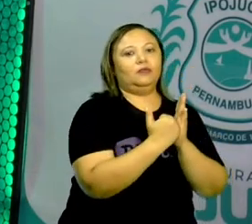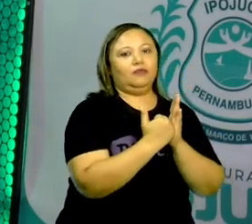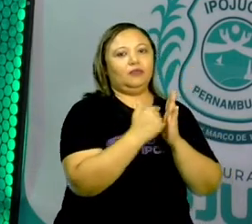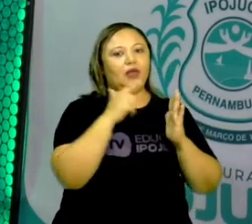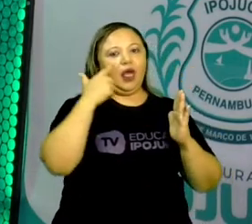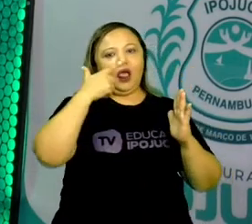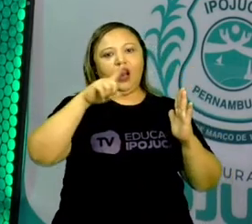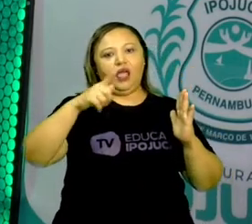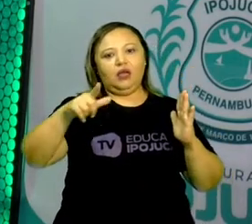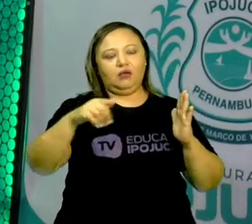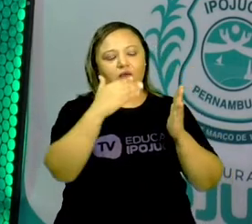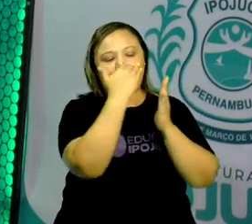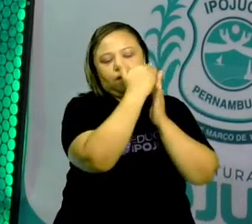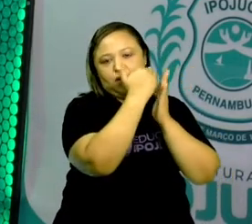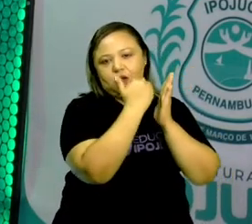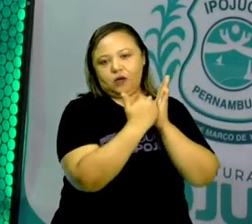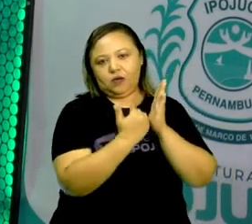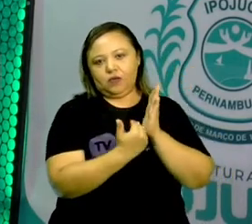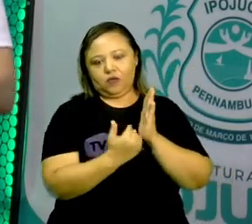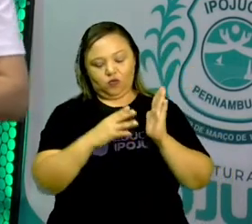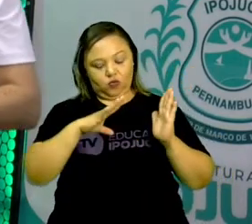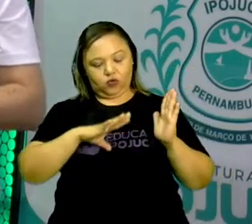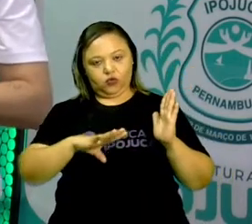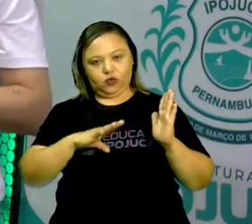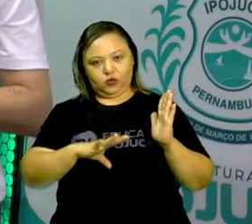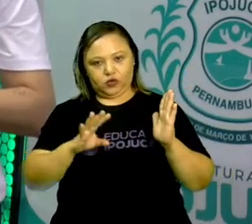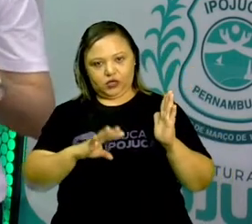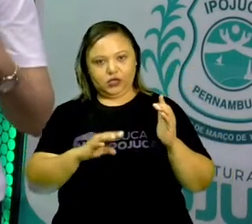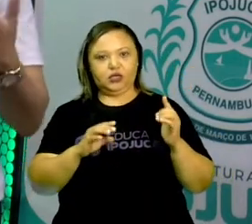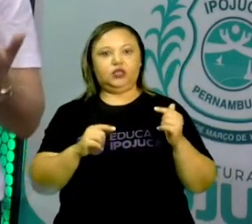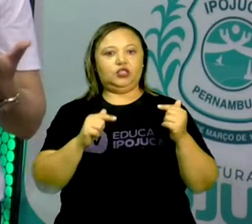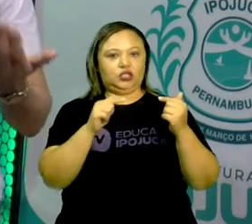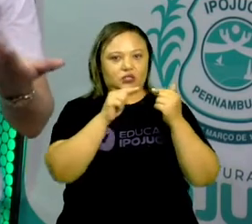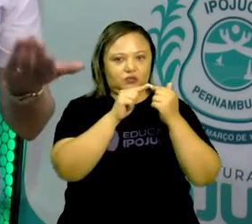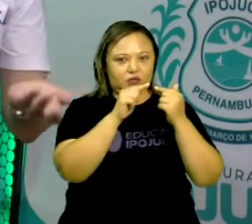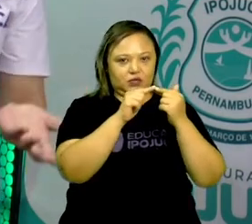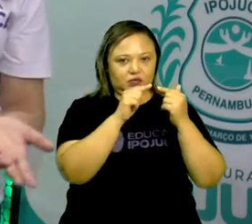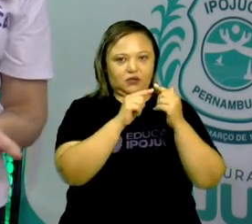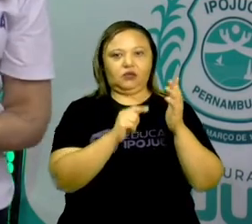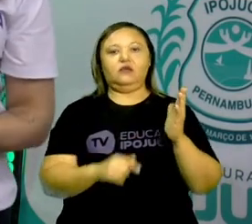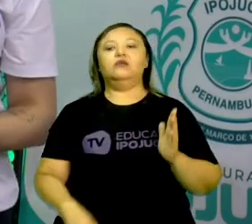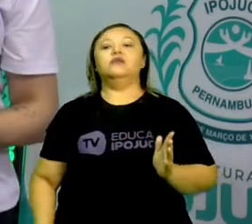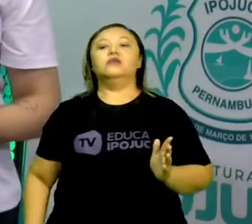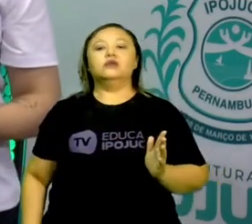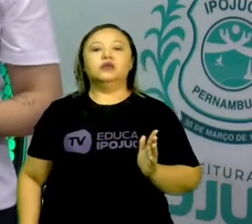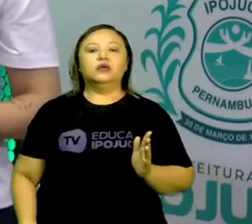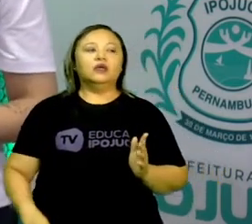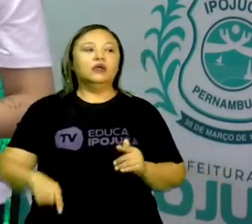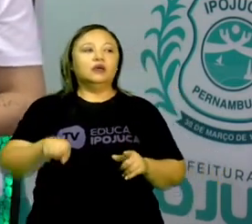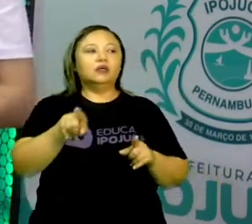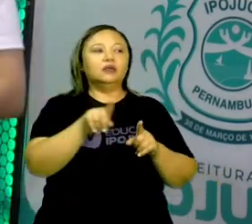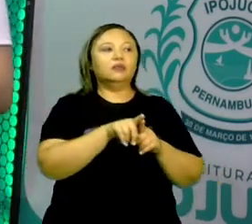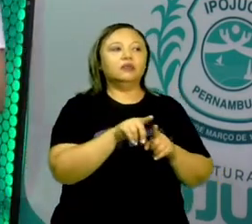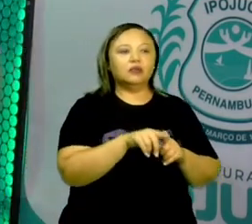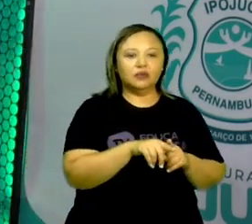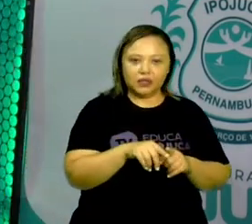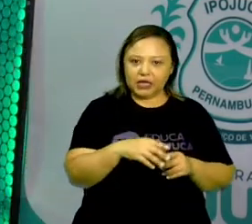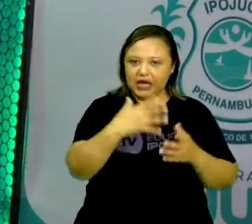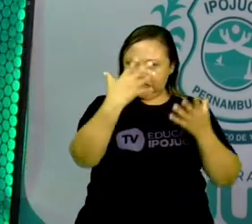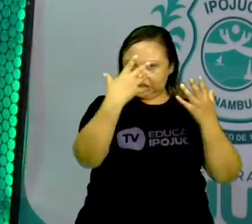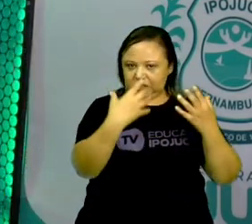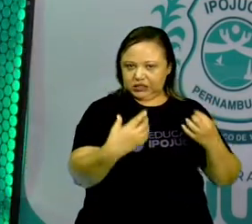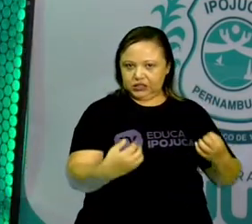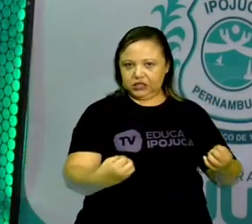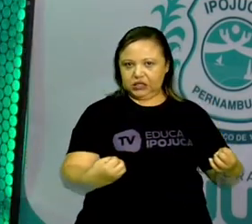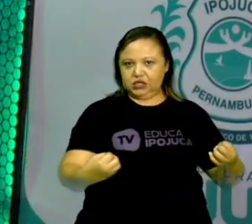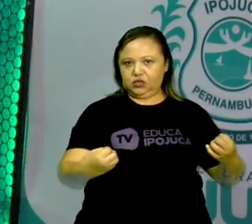língua formal, o português, que é socialmente mais privilegiado, mais